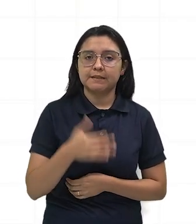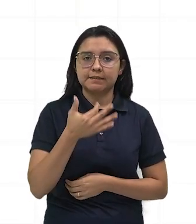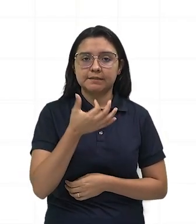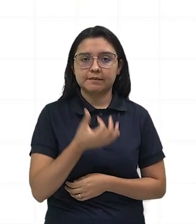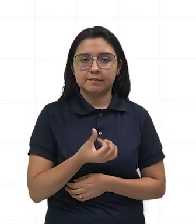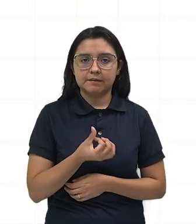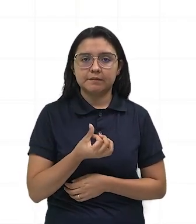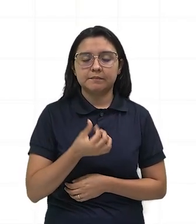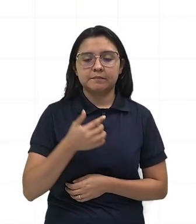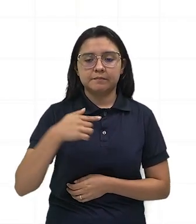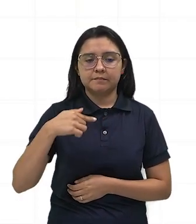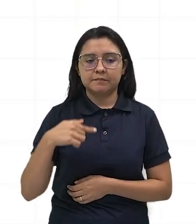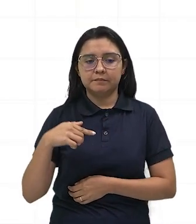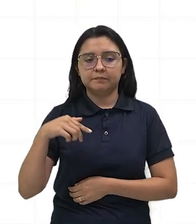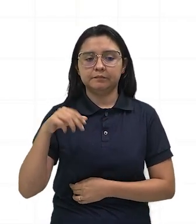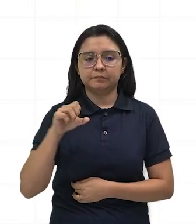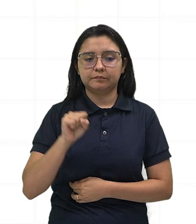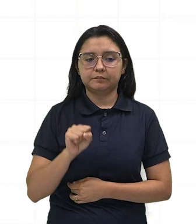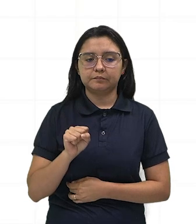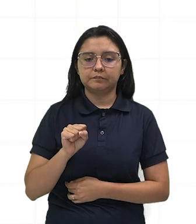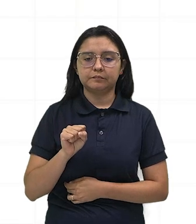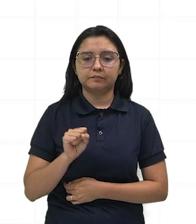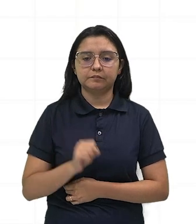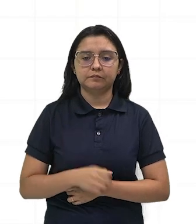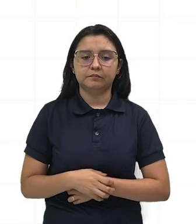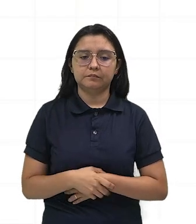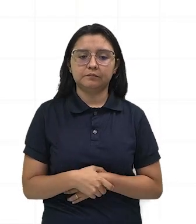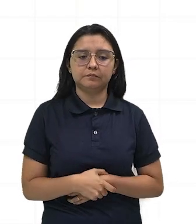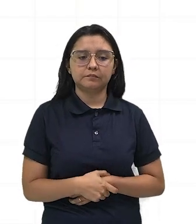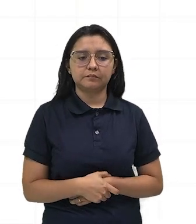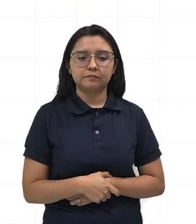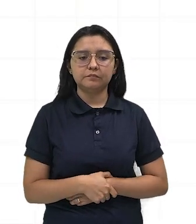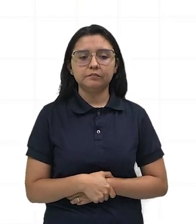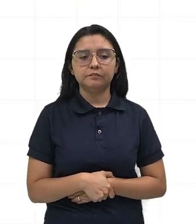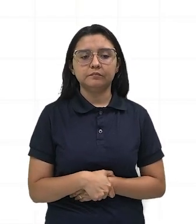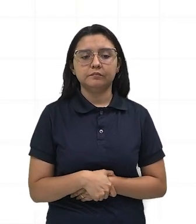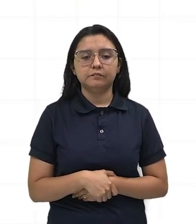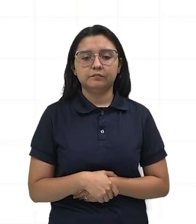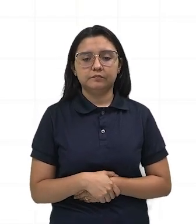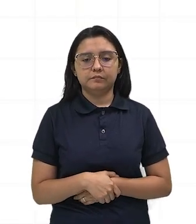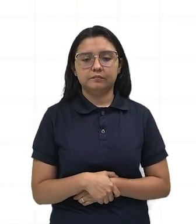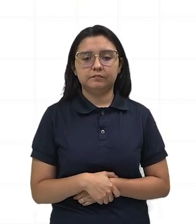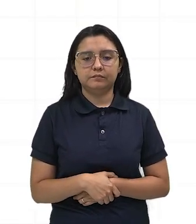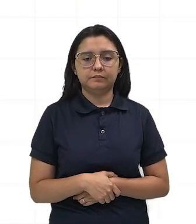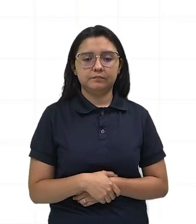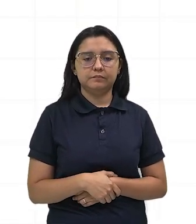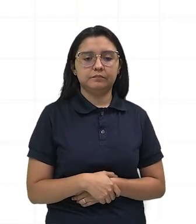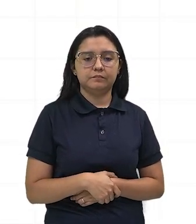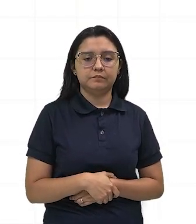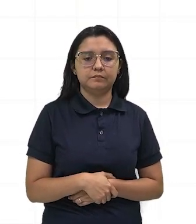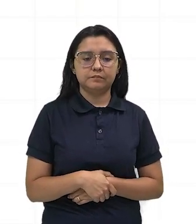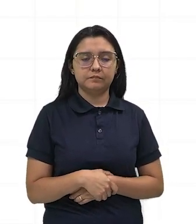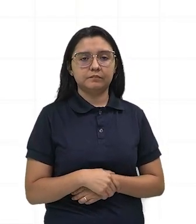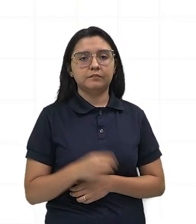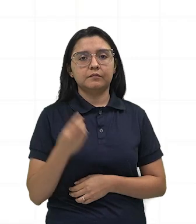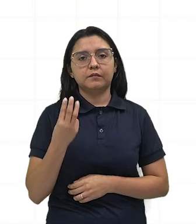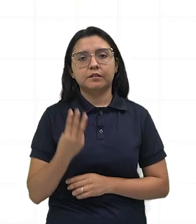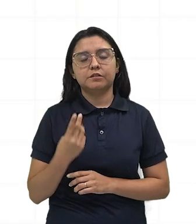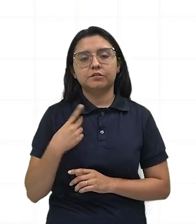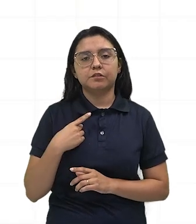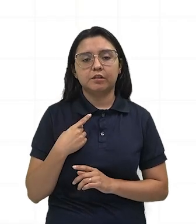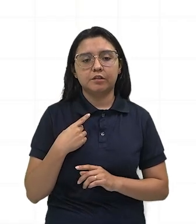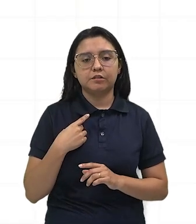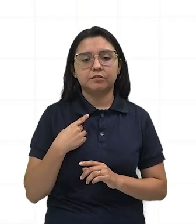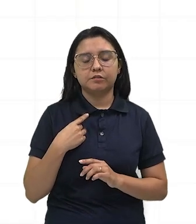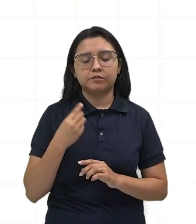6, 7 e 8. Essas são as 3 notas aí,